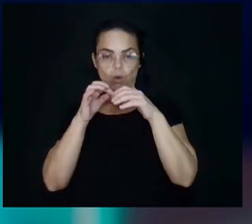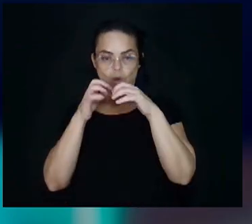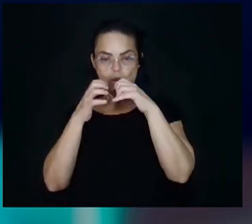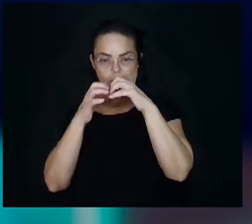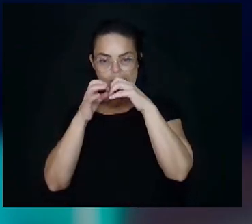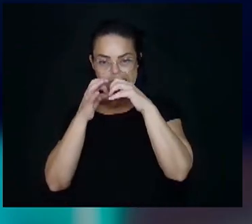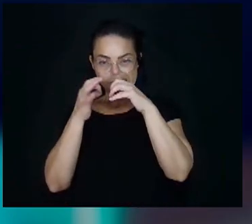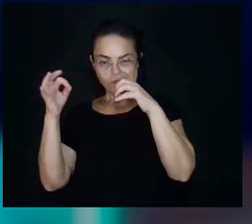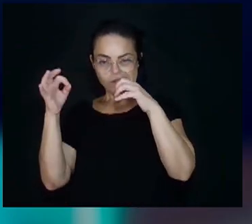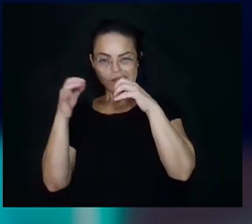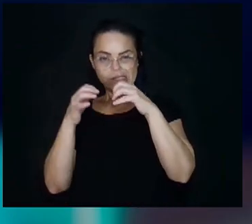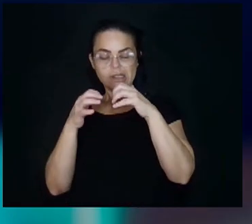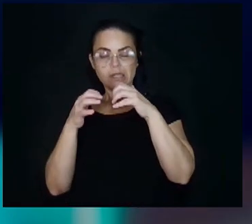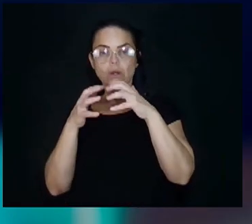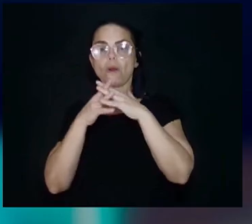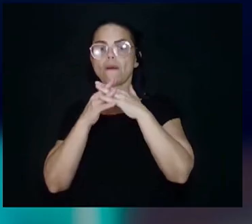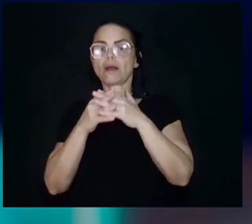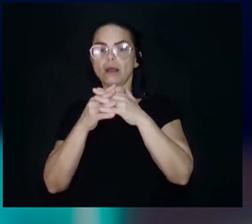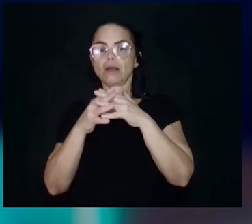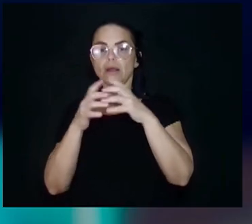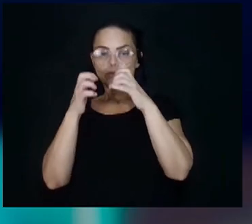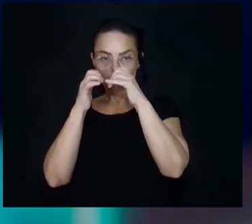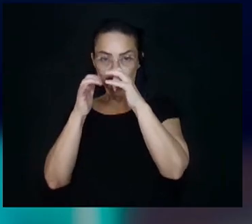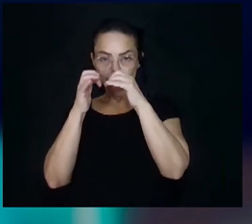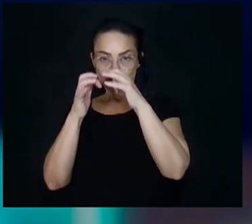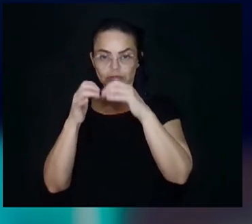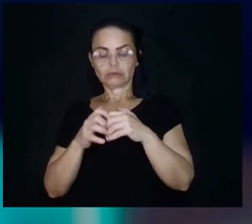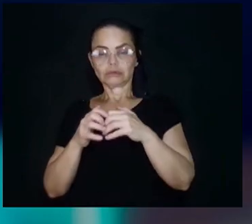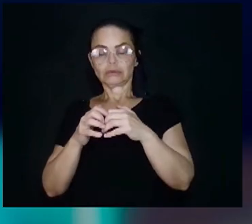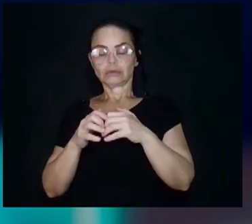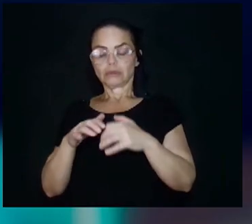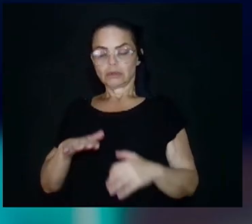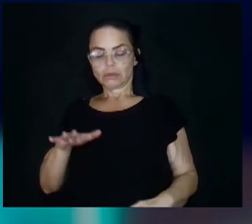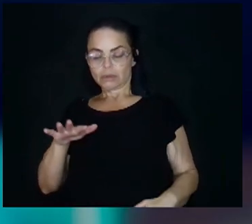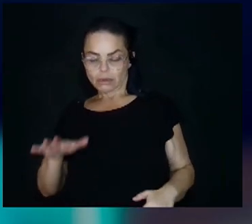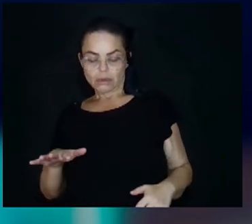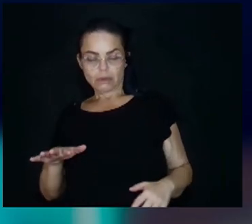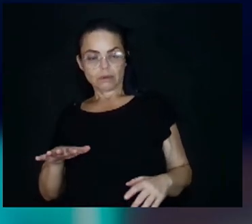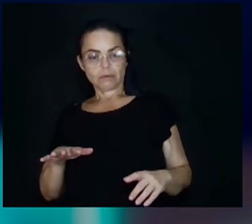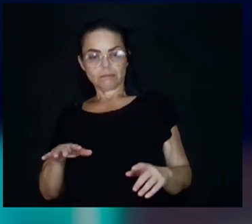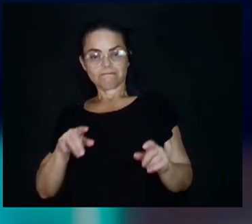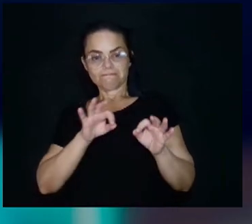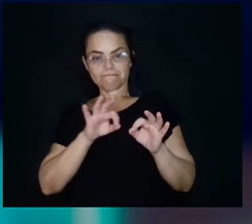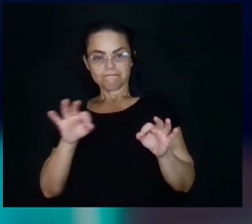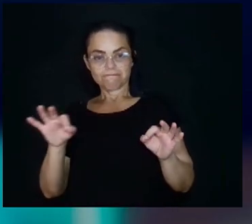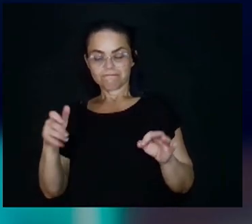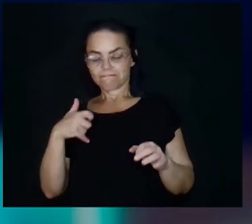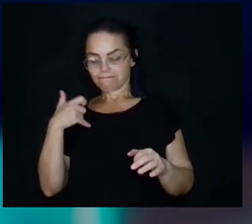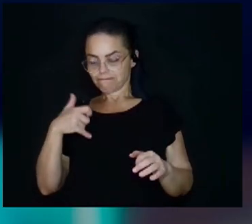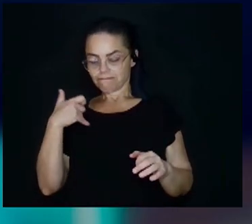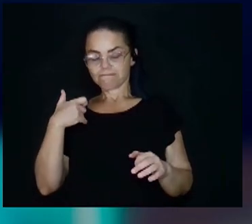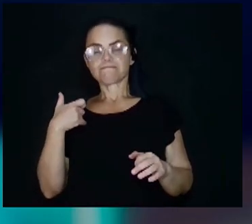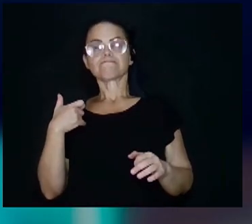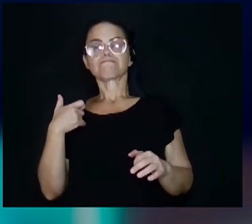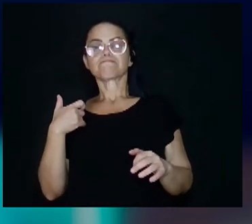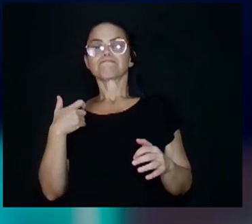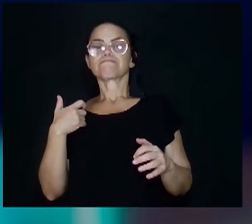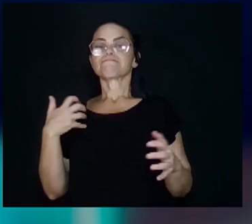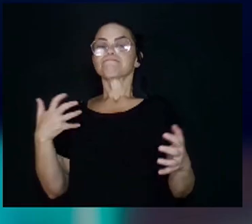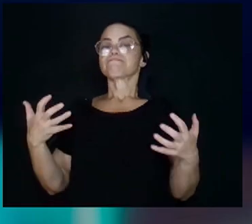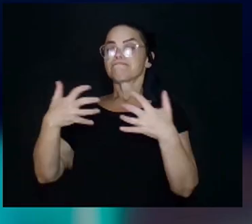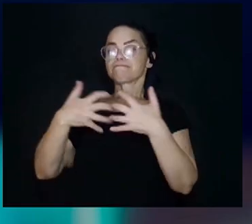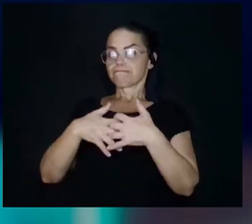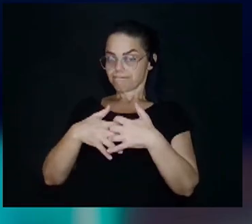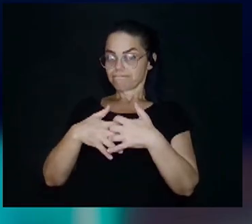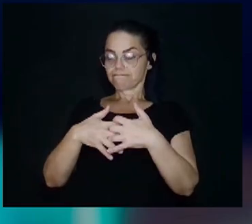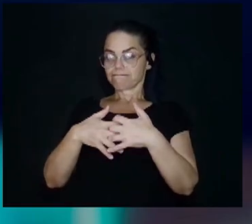do cérebro da criança, que nessa faixa etária, junto com outros fatores ali associados, dão o gatilho